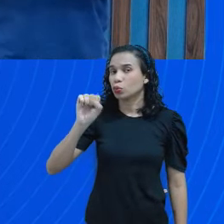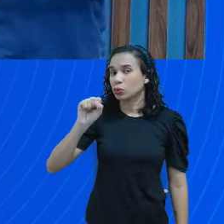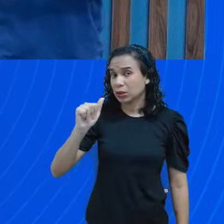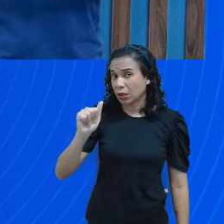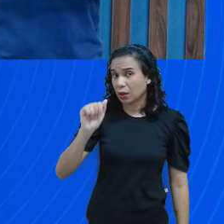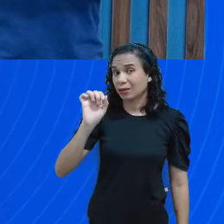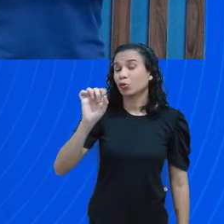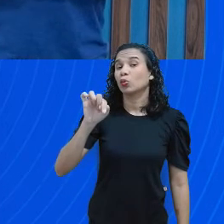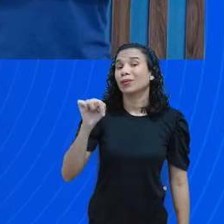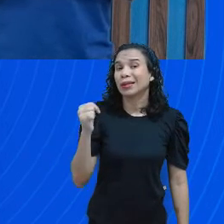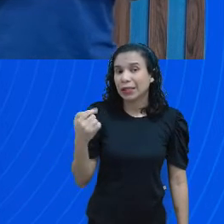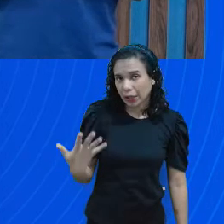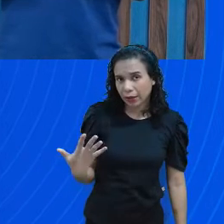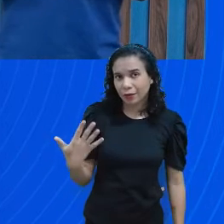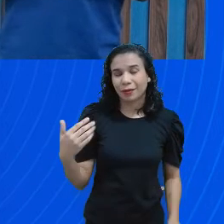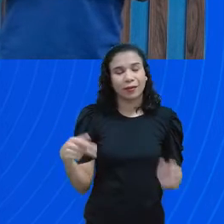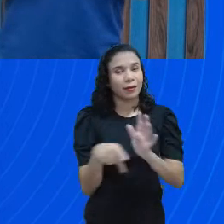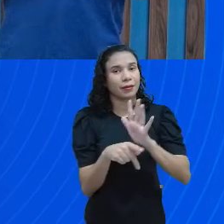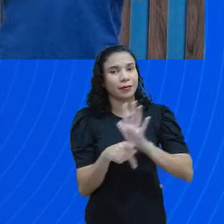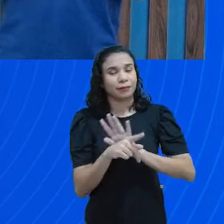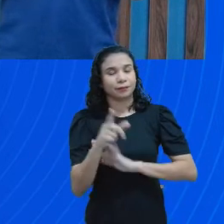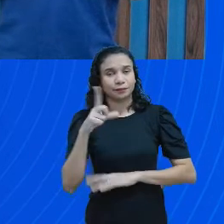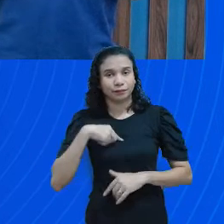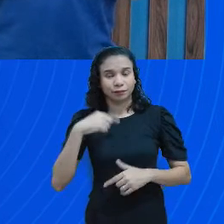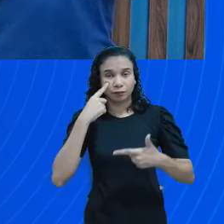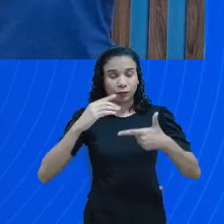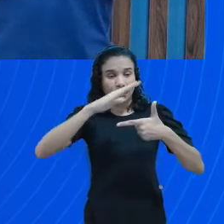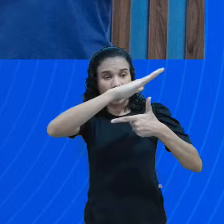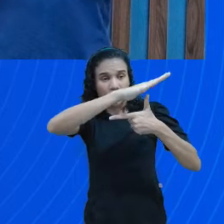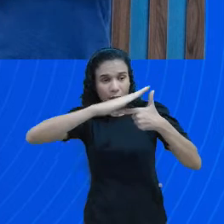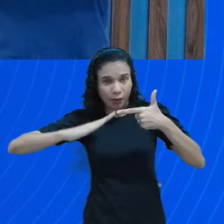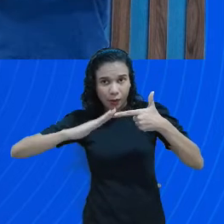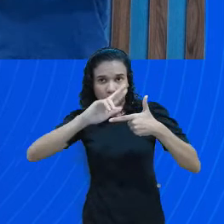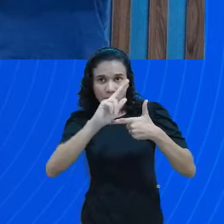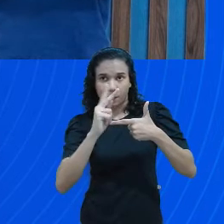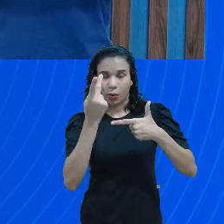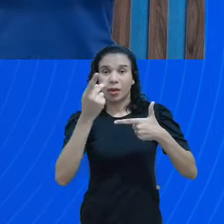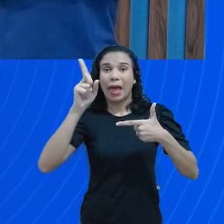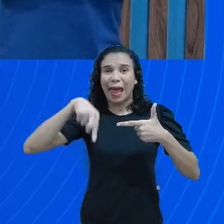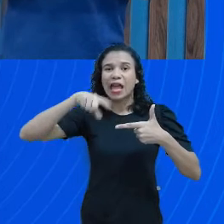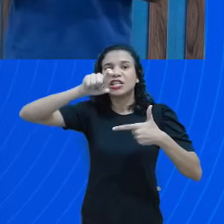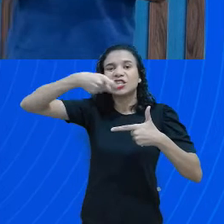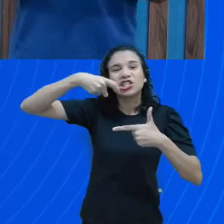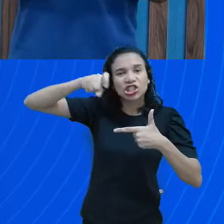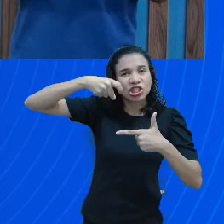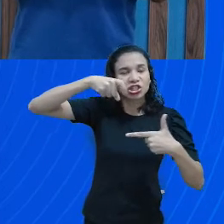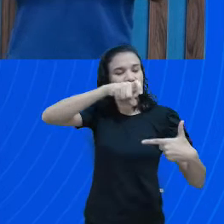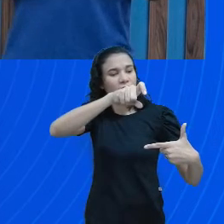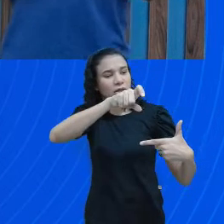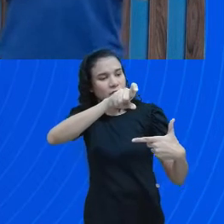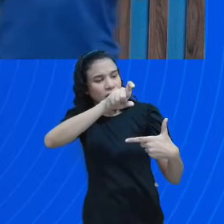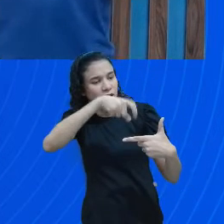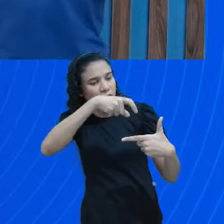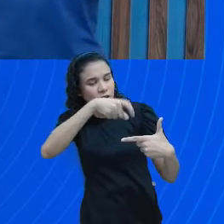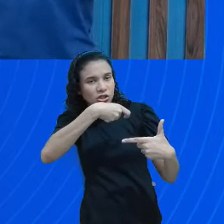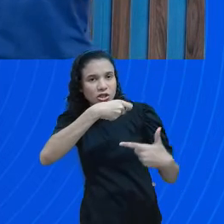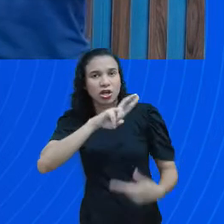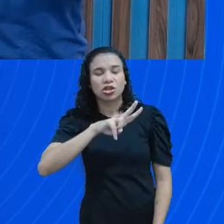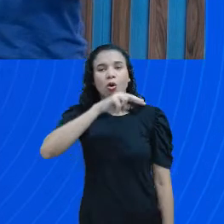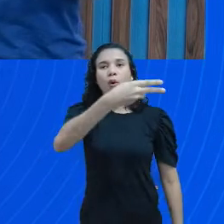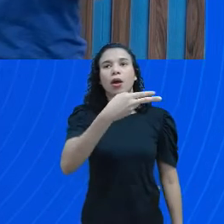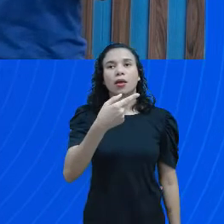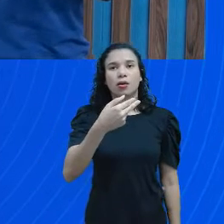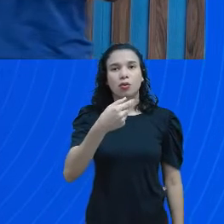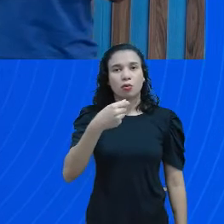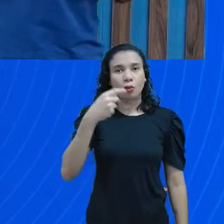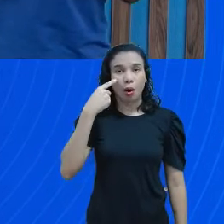ao quadrado, ou seja, a hipotenusa aí é oposta a 90 graus, é o x. X ao quadrado é igual a um cateto ao